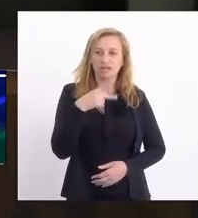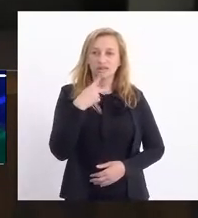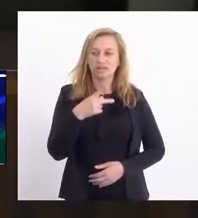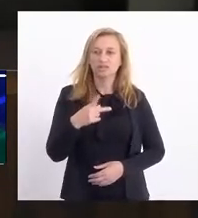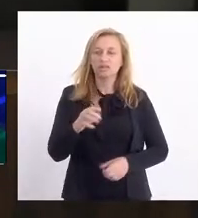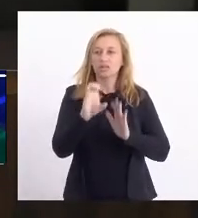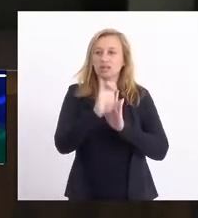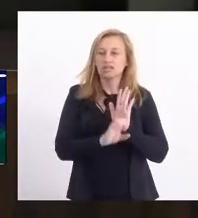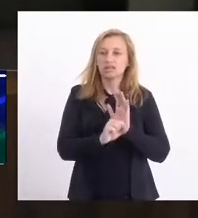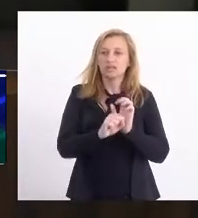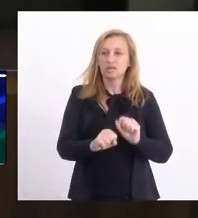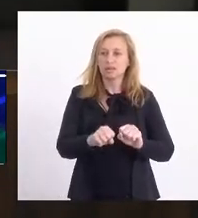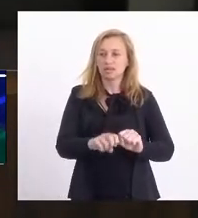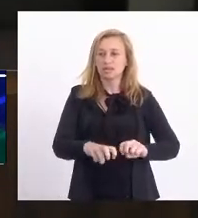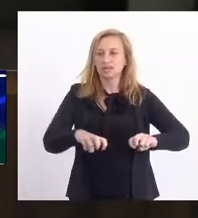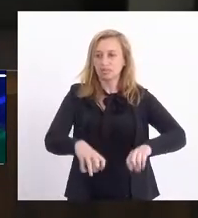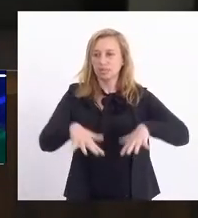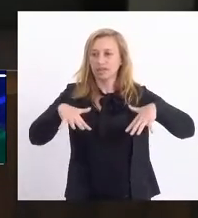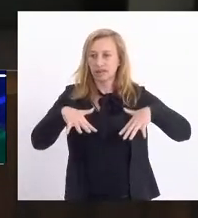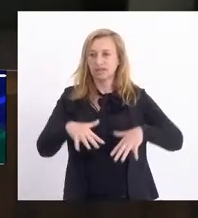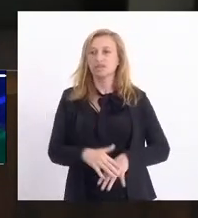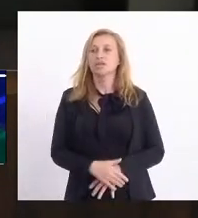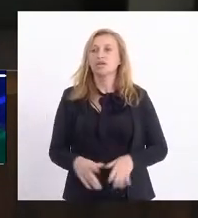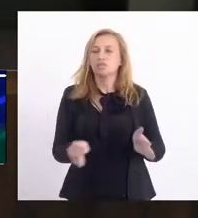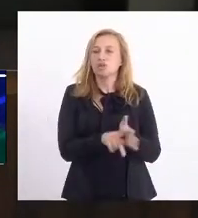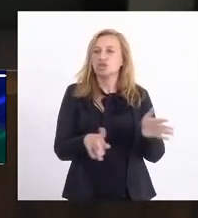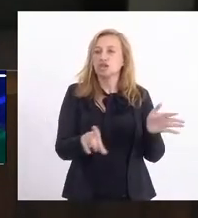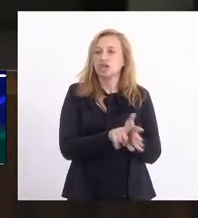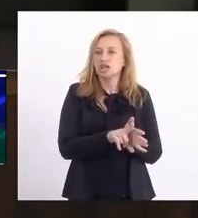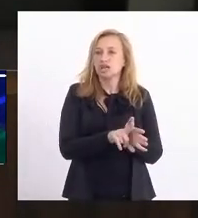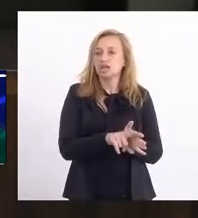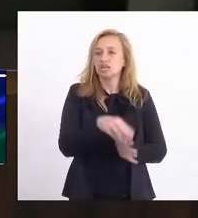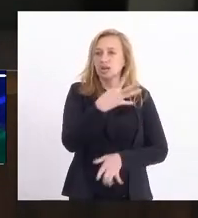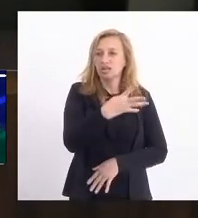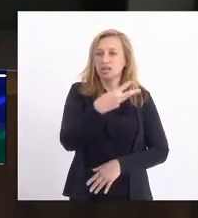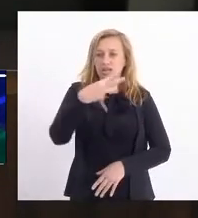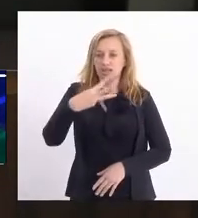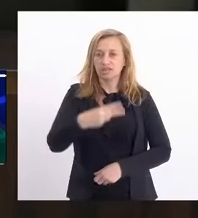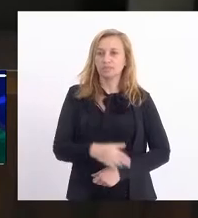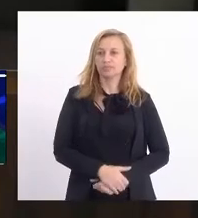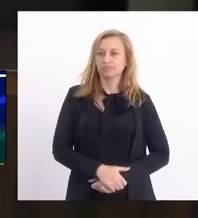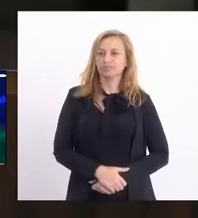as emendas de plenário, projeto de lei complementar 43.